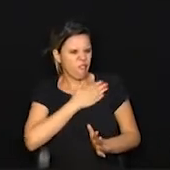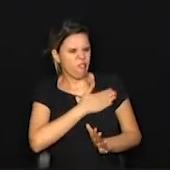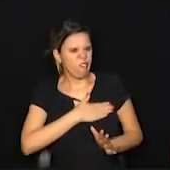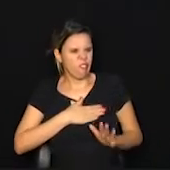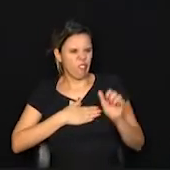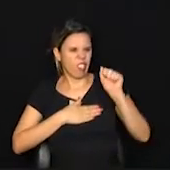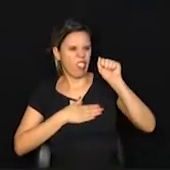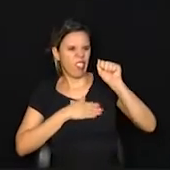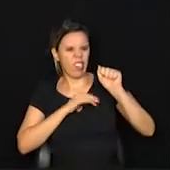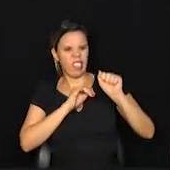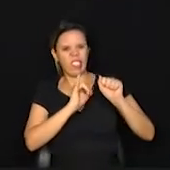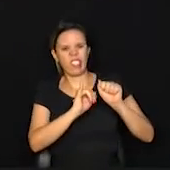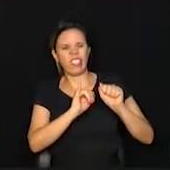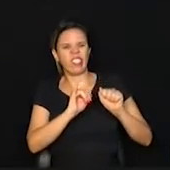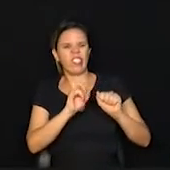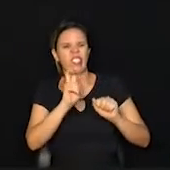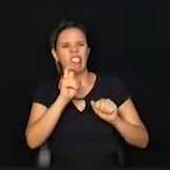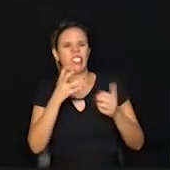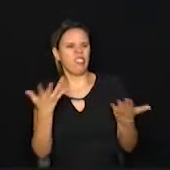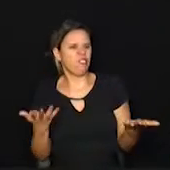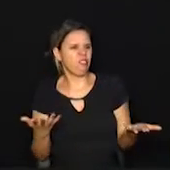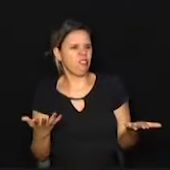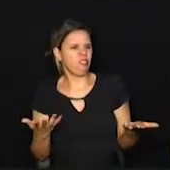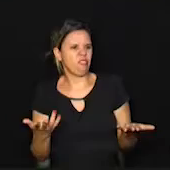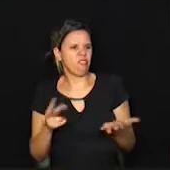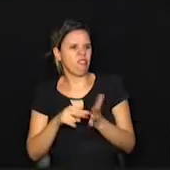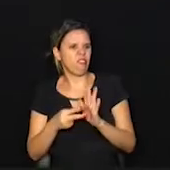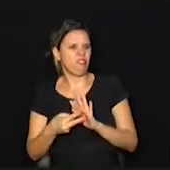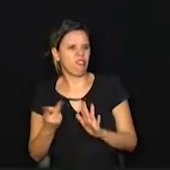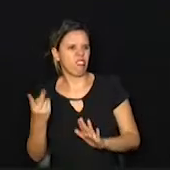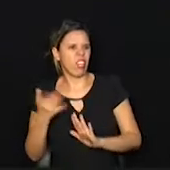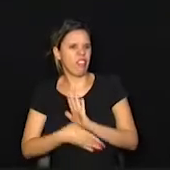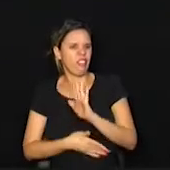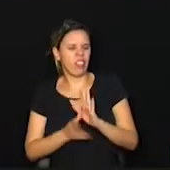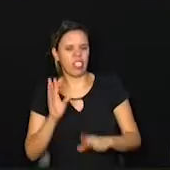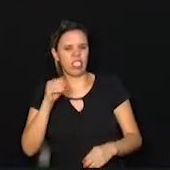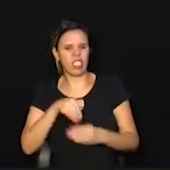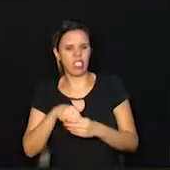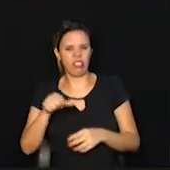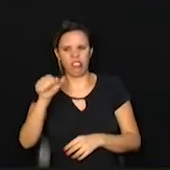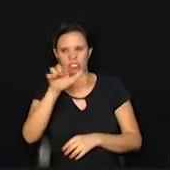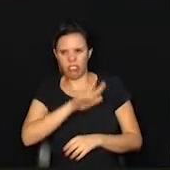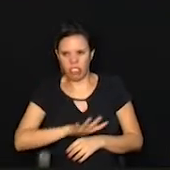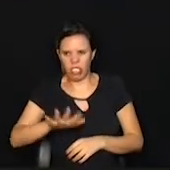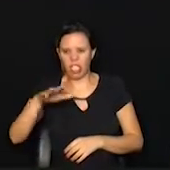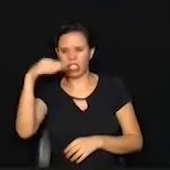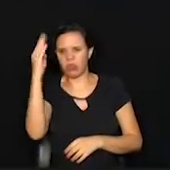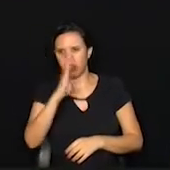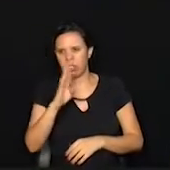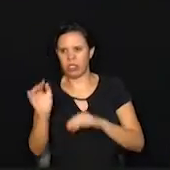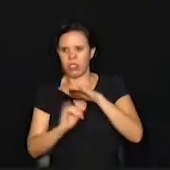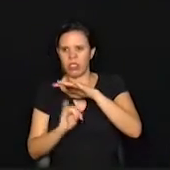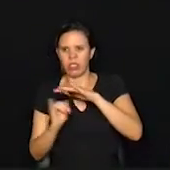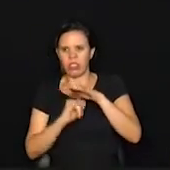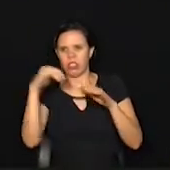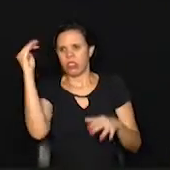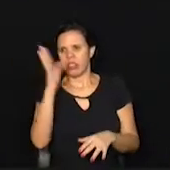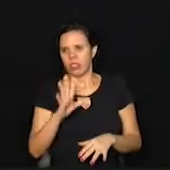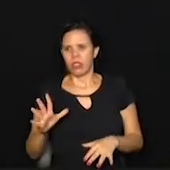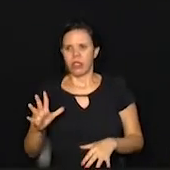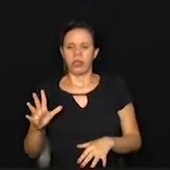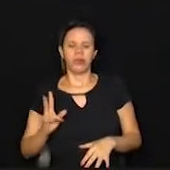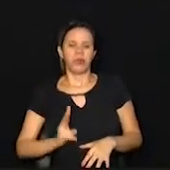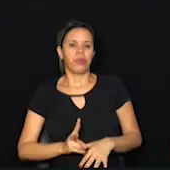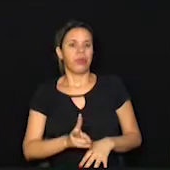cinco isso revela como dentro da sociedade brasileira das instituições brasileiras